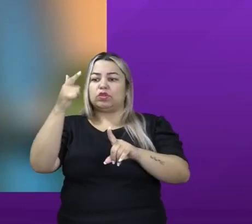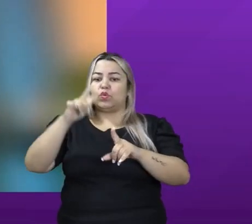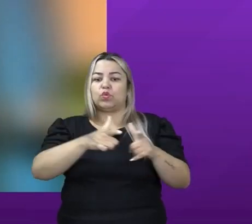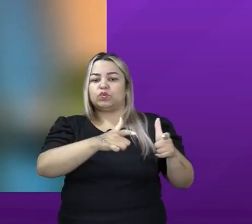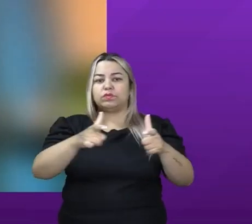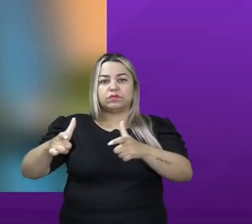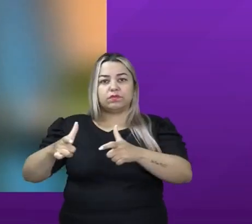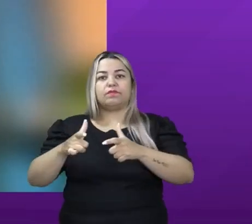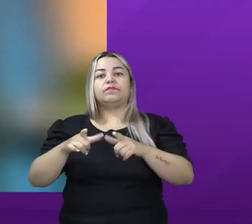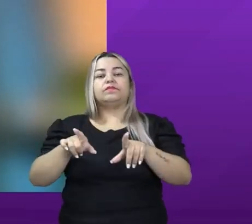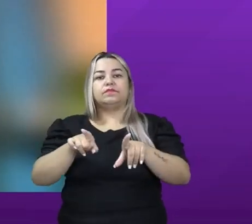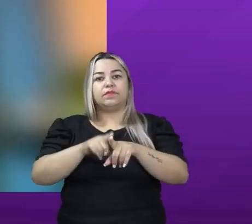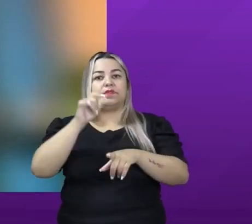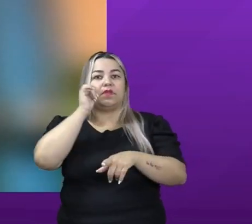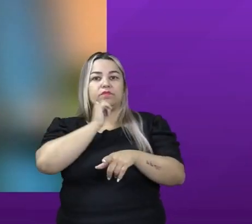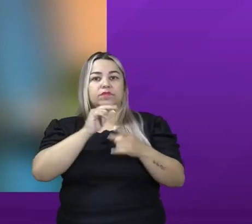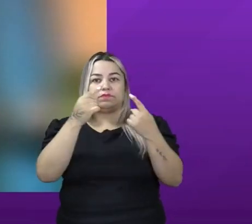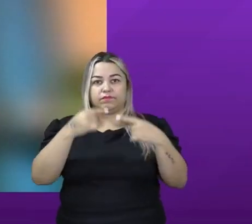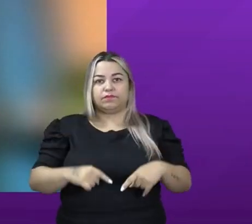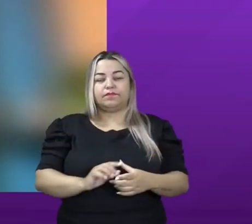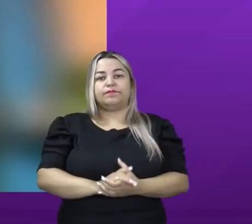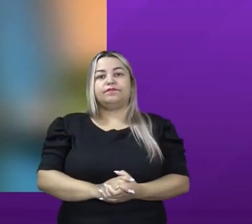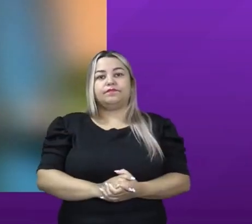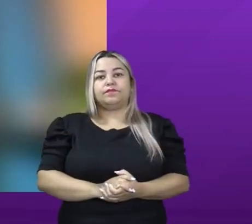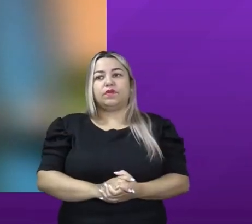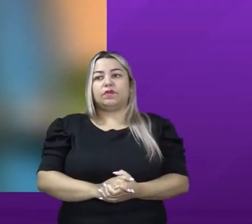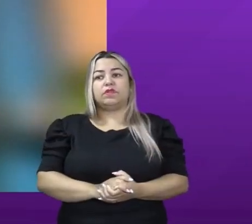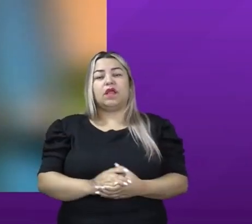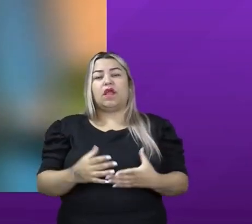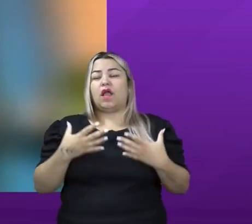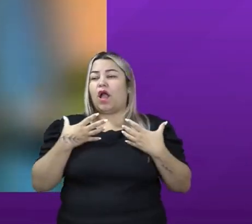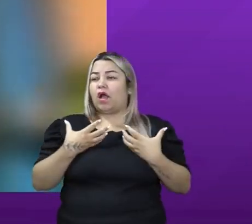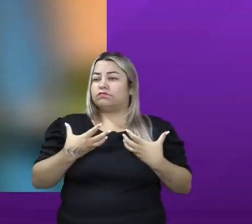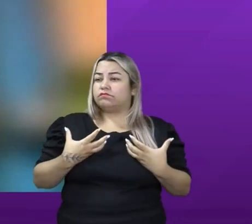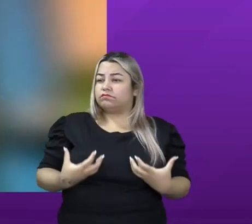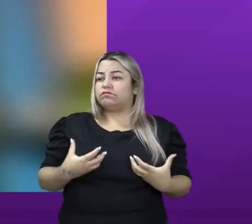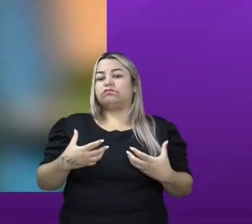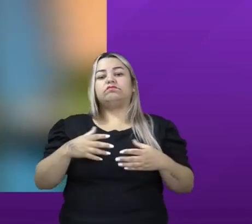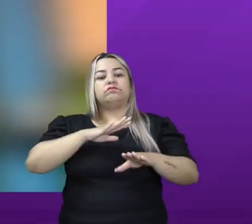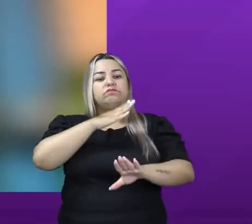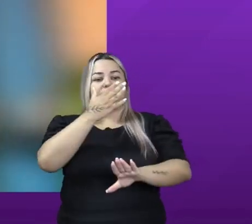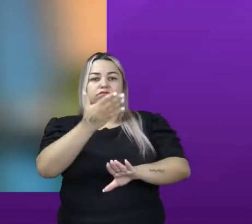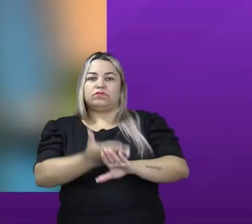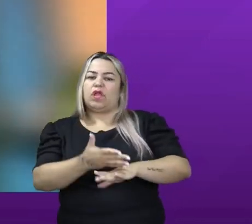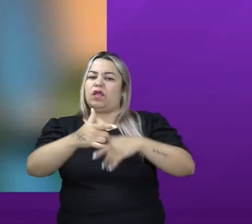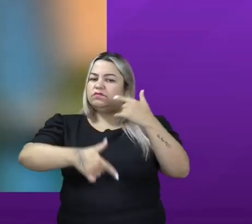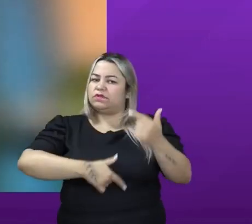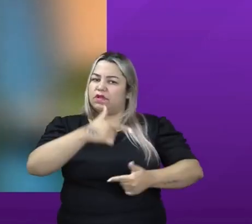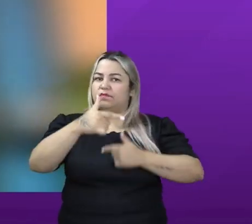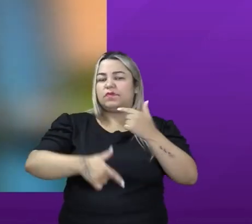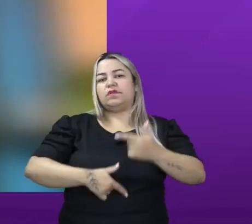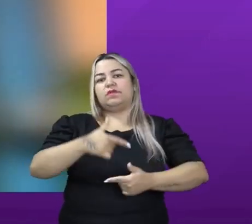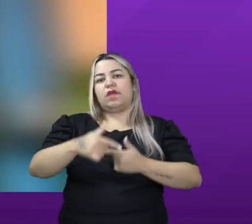ocupação das mulheres na política. A sobrecarga das mulheres, as jornadas triplas, a